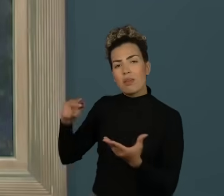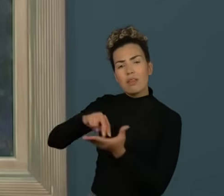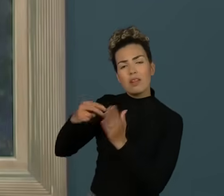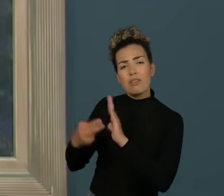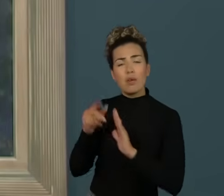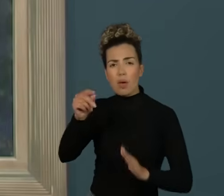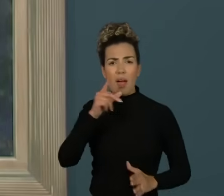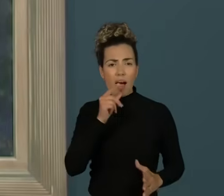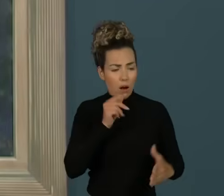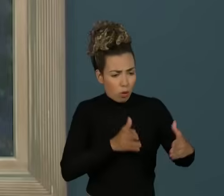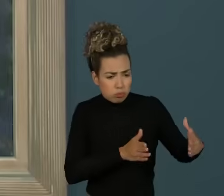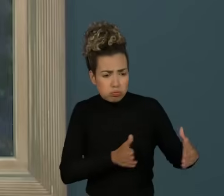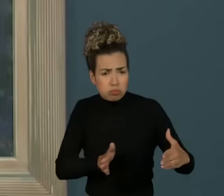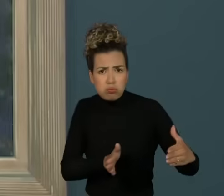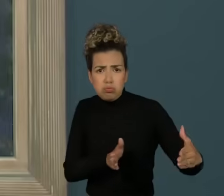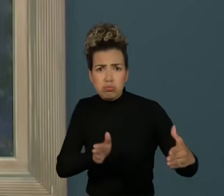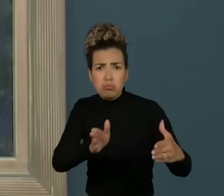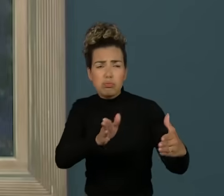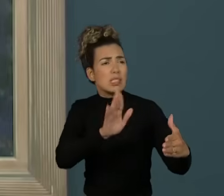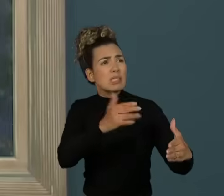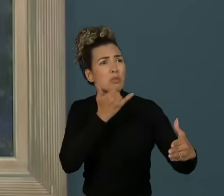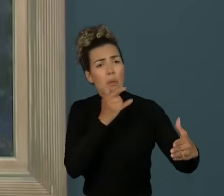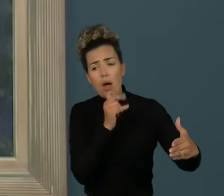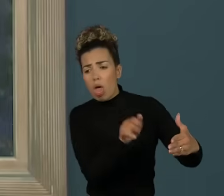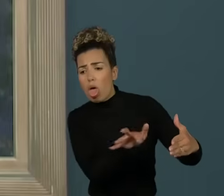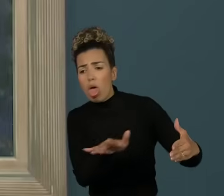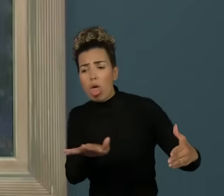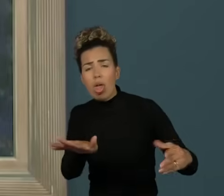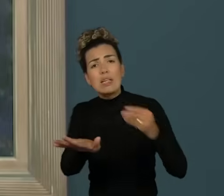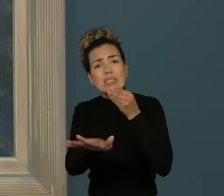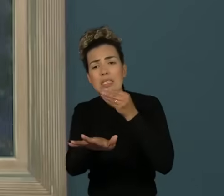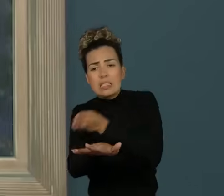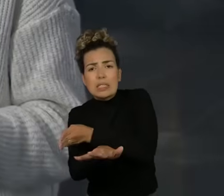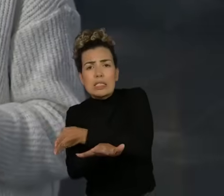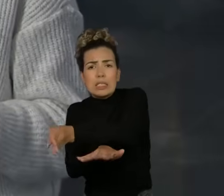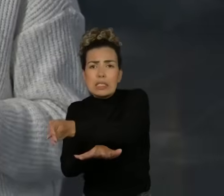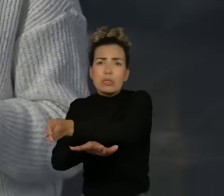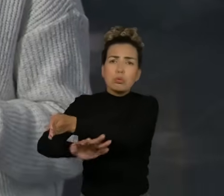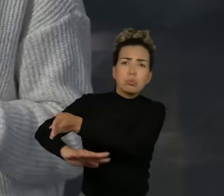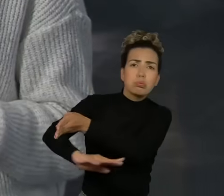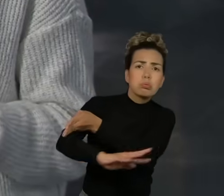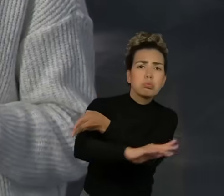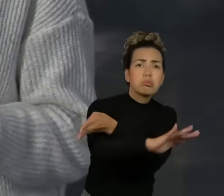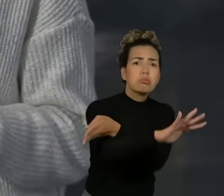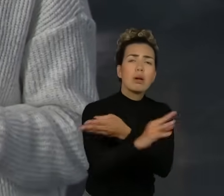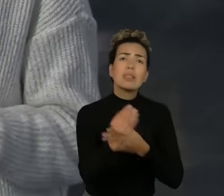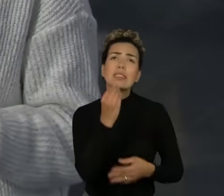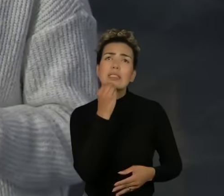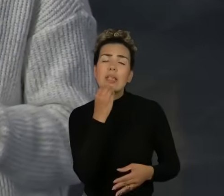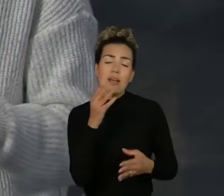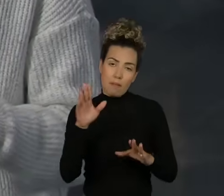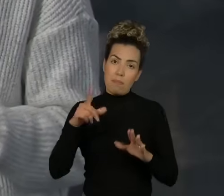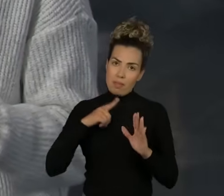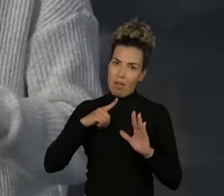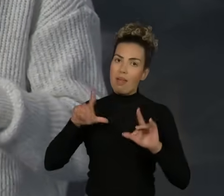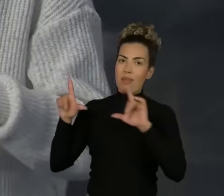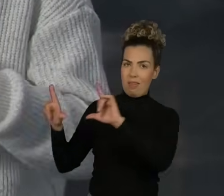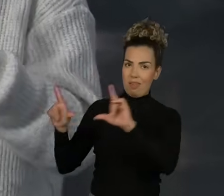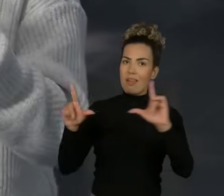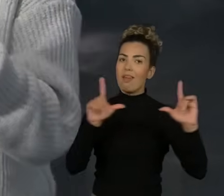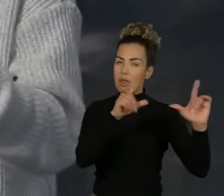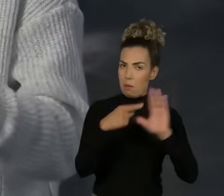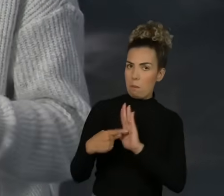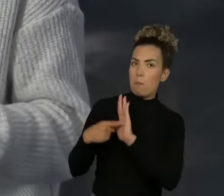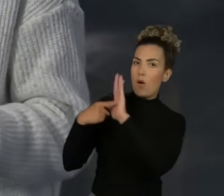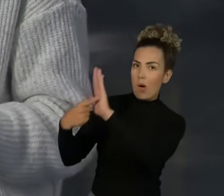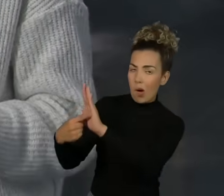para a prefeitura. Então, se por um lado ele cria uma natureza domesticada em Giverny, por outro nós temos obras em que ele